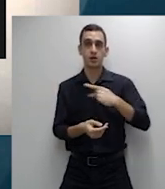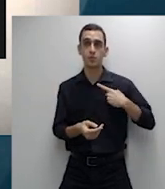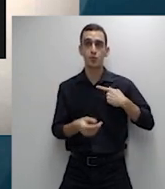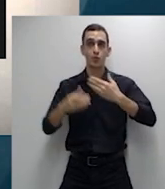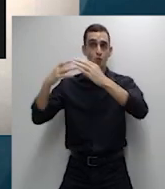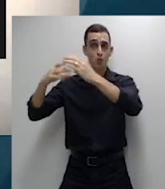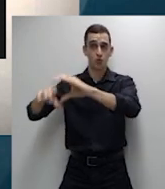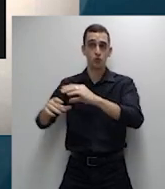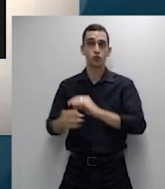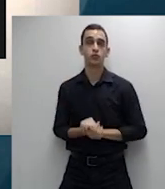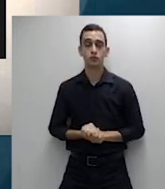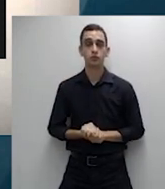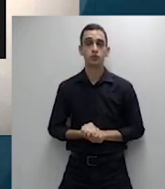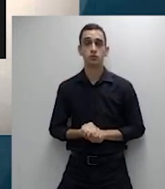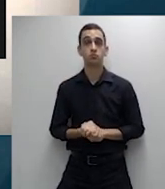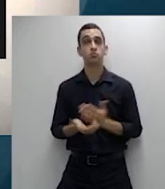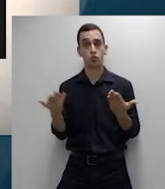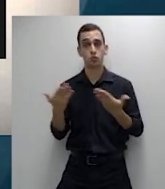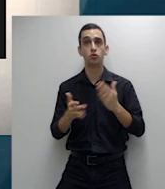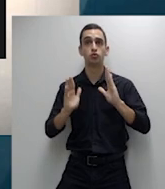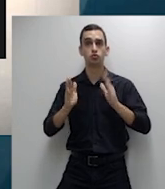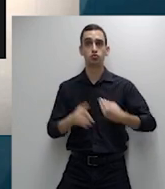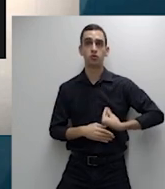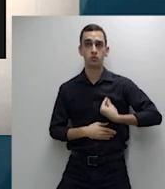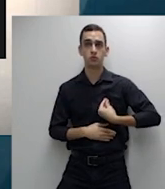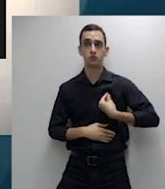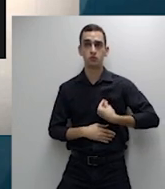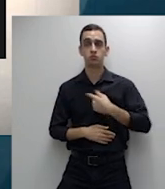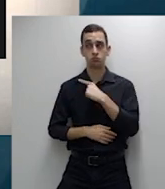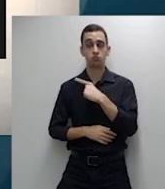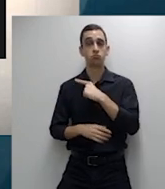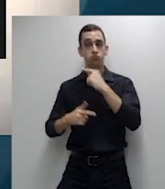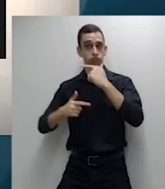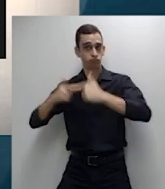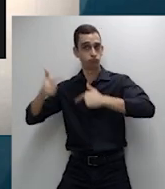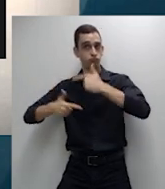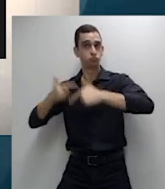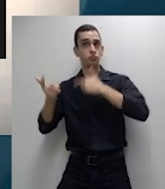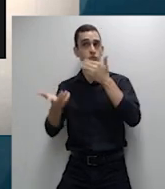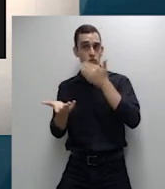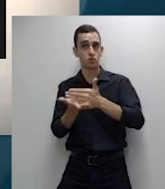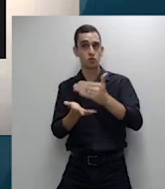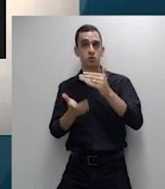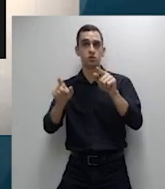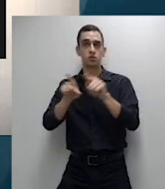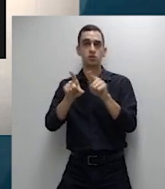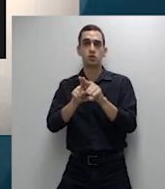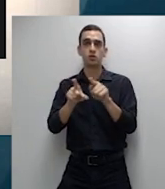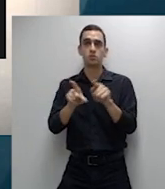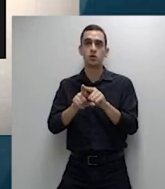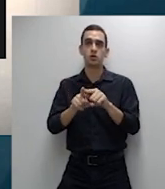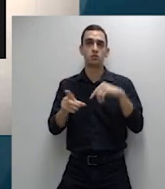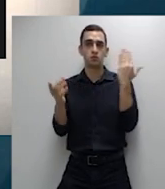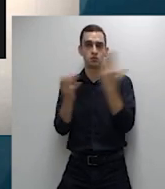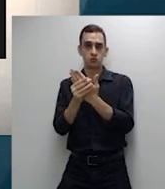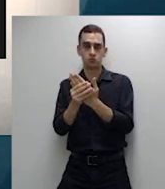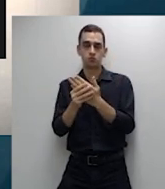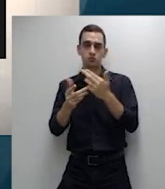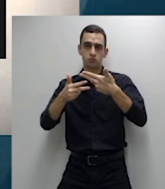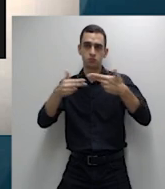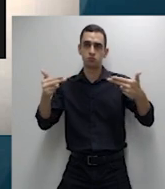atualmente eles descem a função já tendo sido inclusive é finalizado o seu processo de vitaliciamento